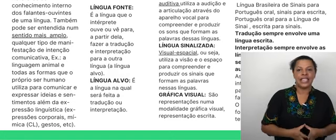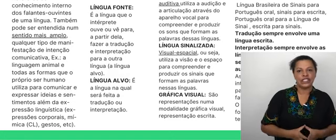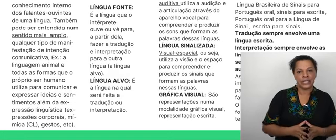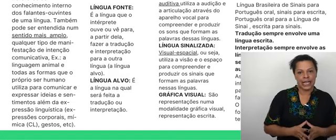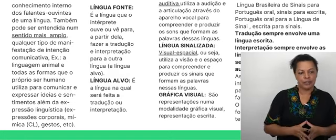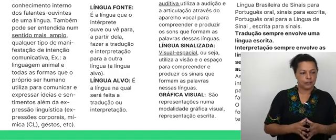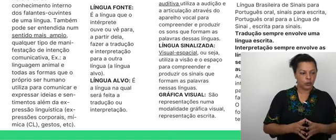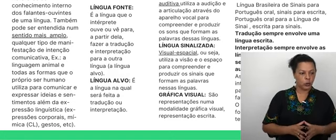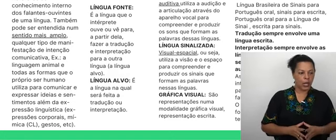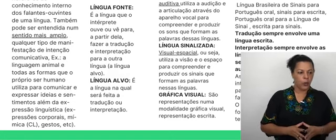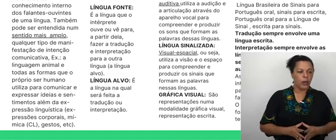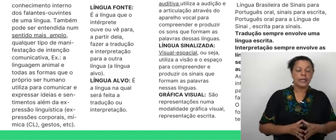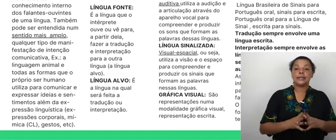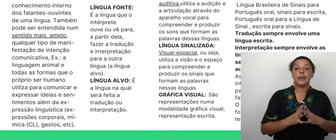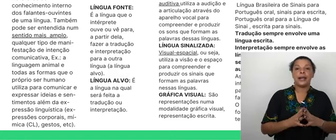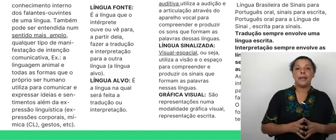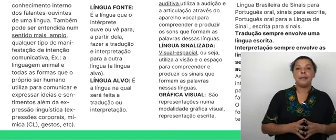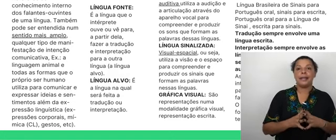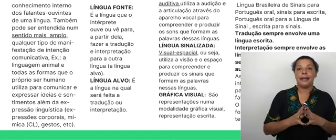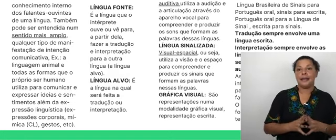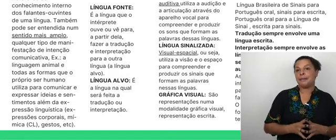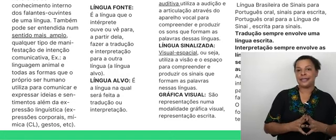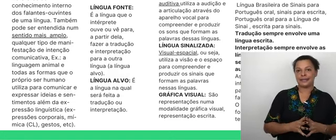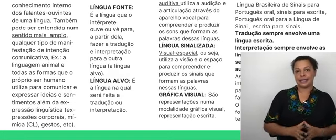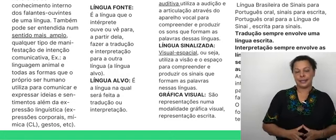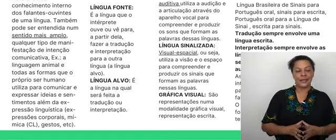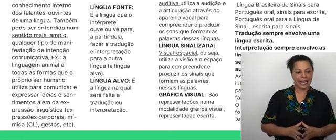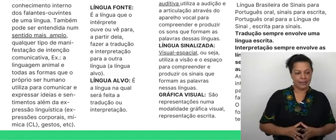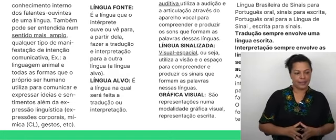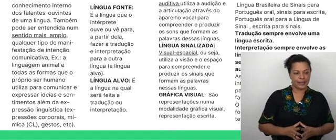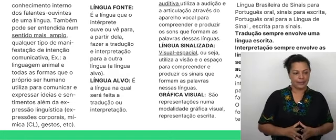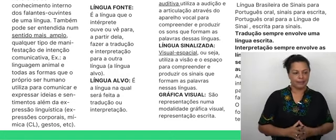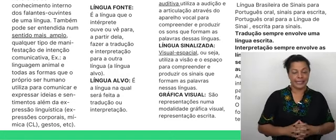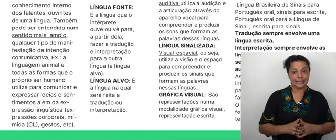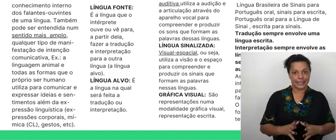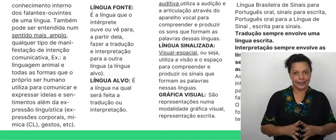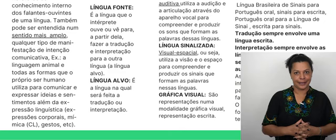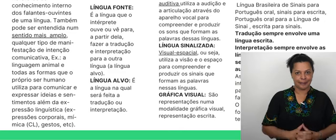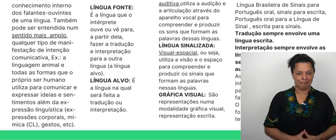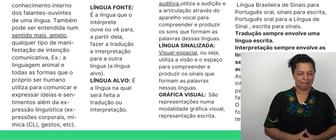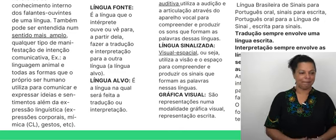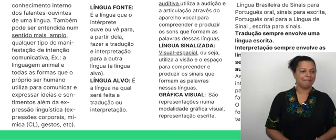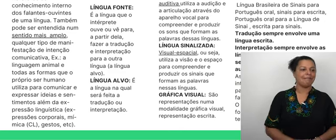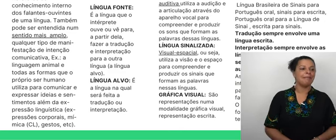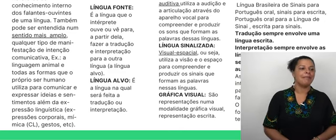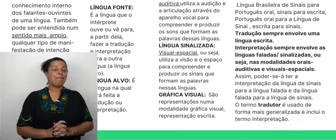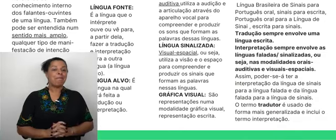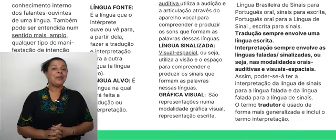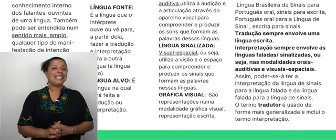numa modalidade gráfica visual. É a representação gráfica, escrita.